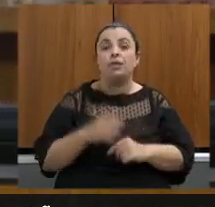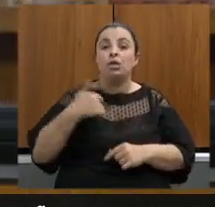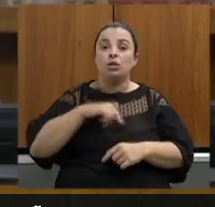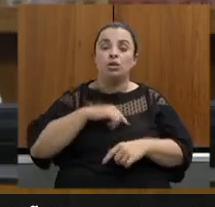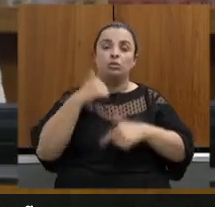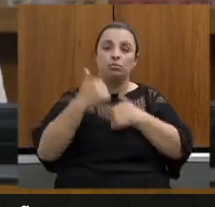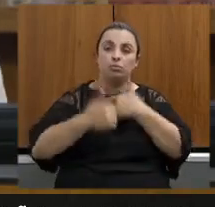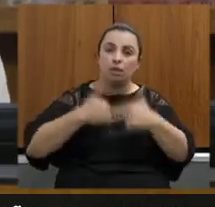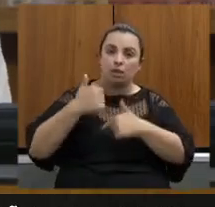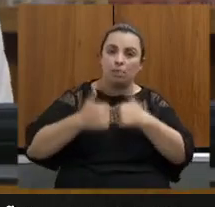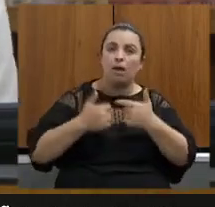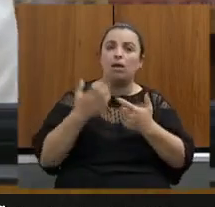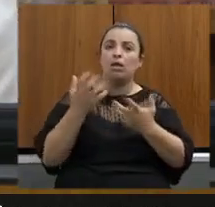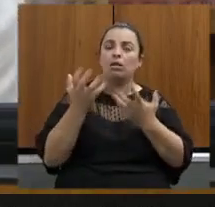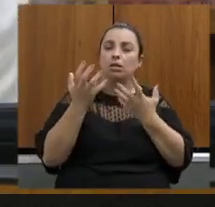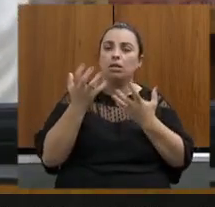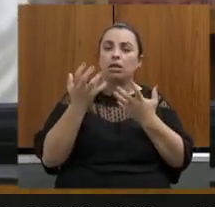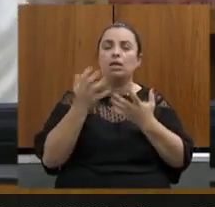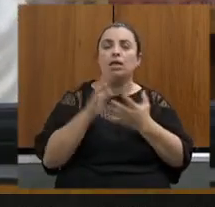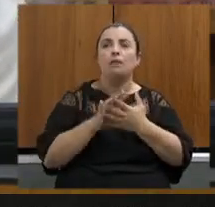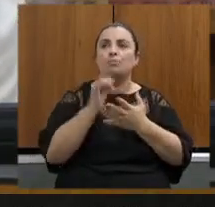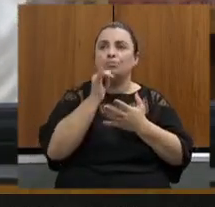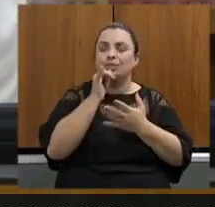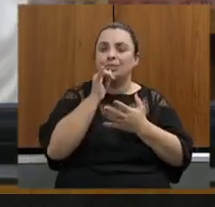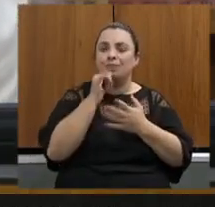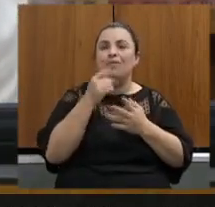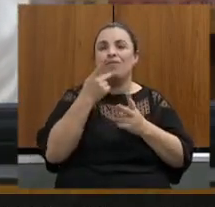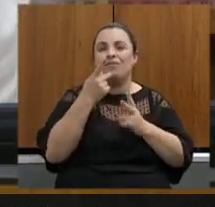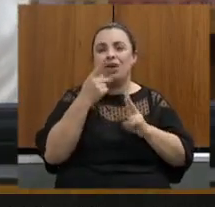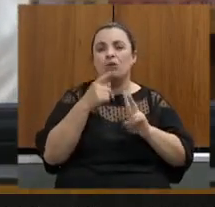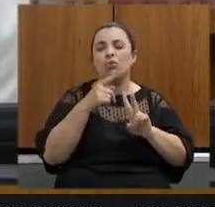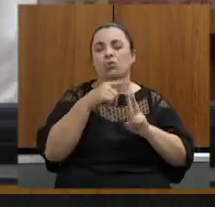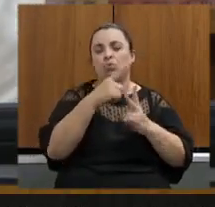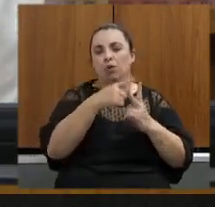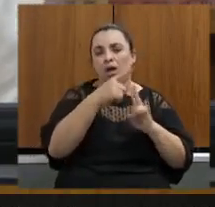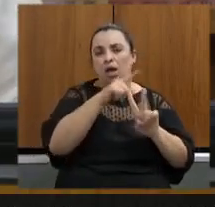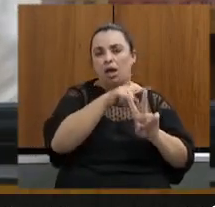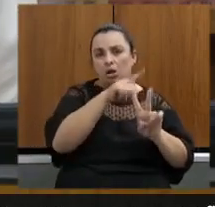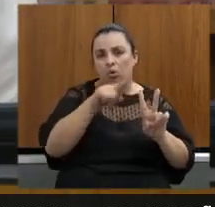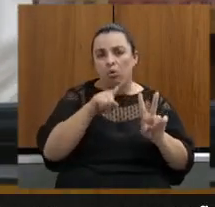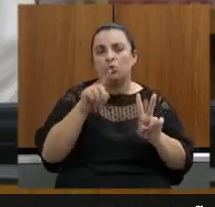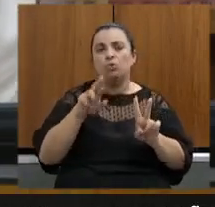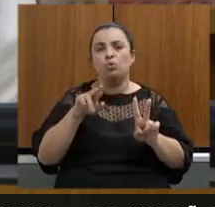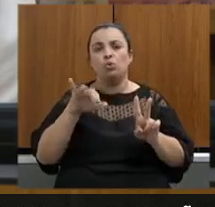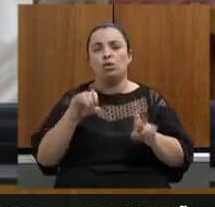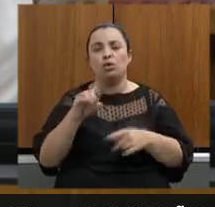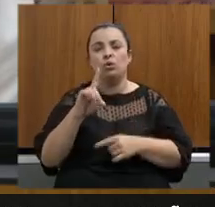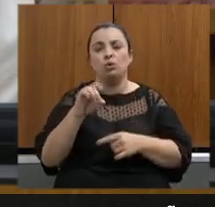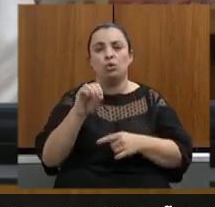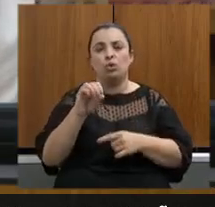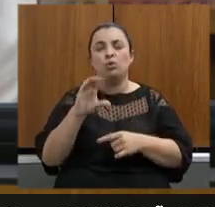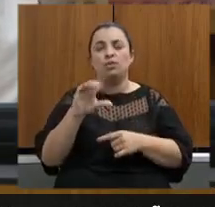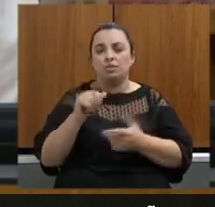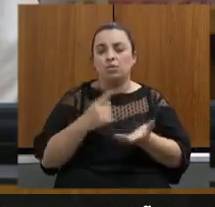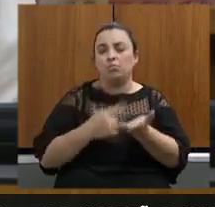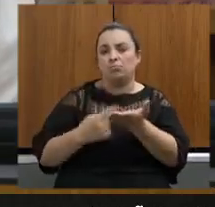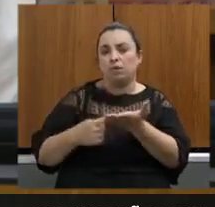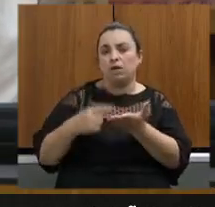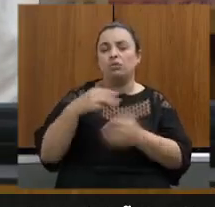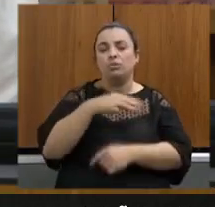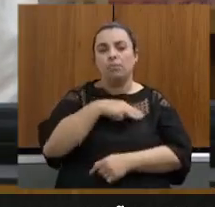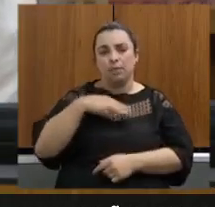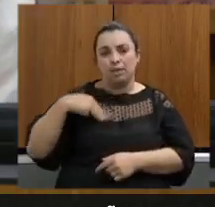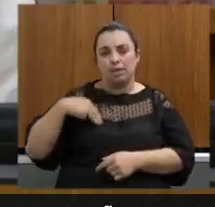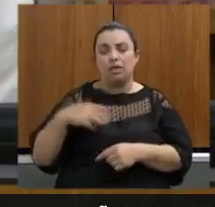gente fala o bastante que hoje do acordo do Rio Doce essa repactuação de Mariana a gente ainda não tem realmente um valor uma lista final de